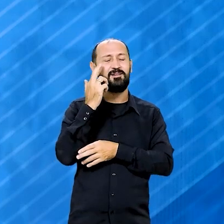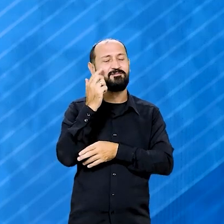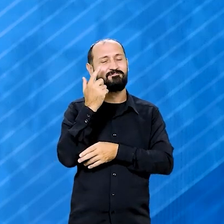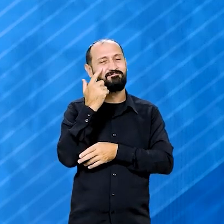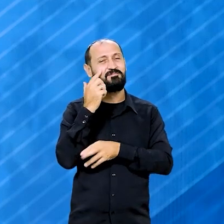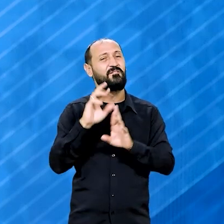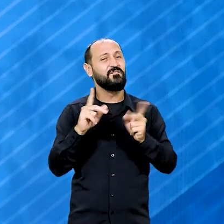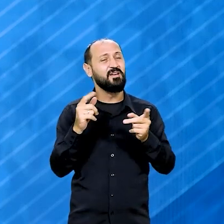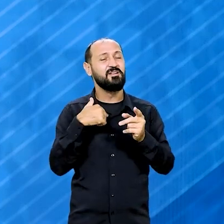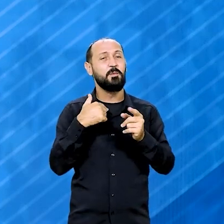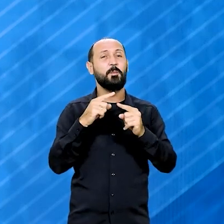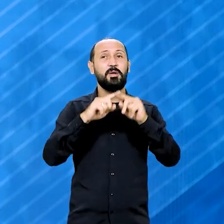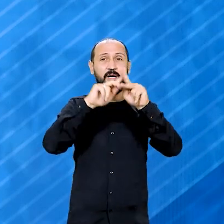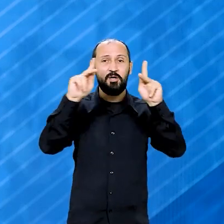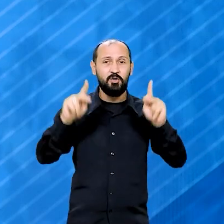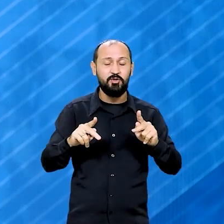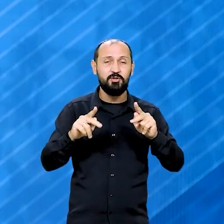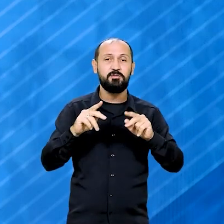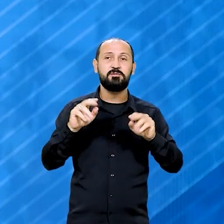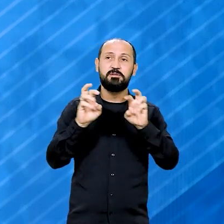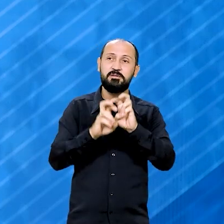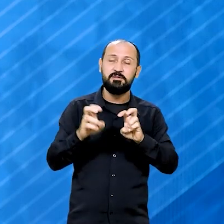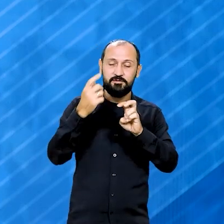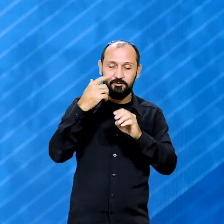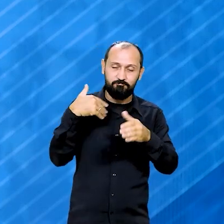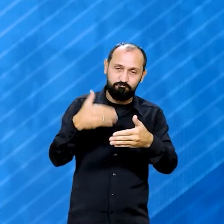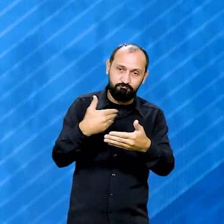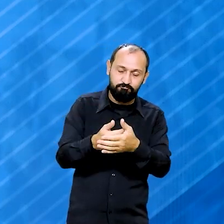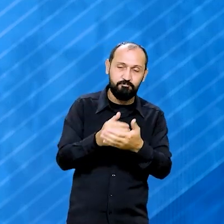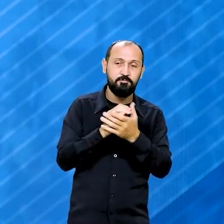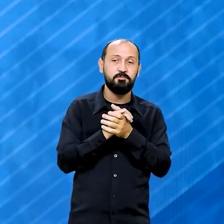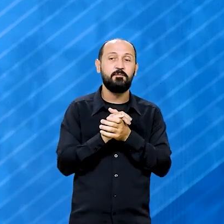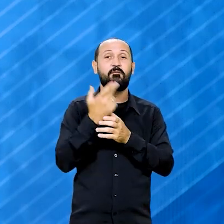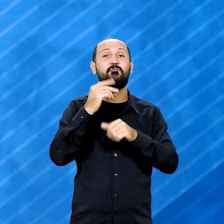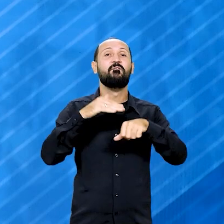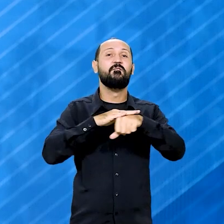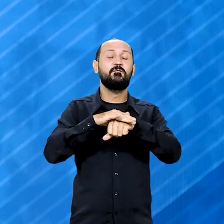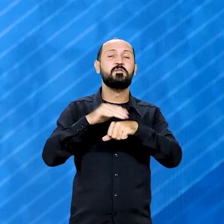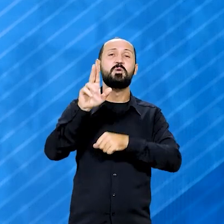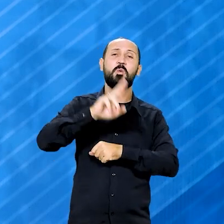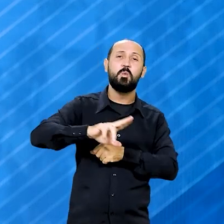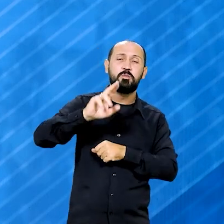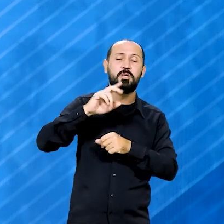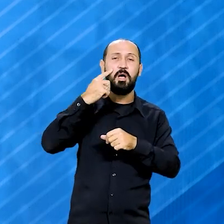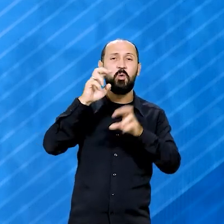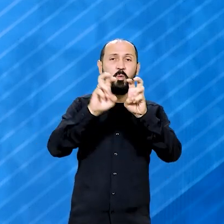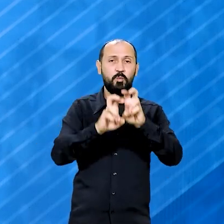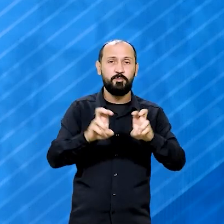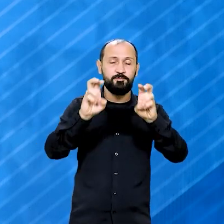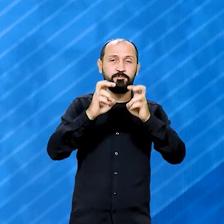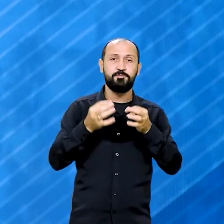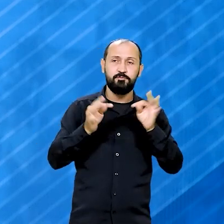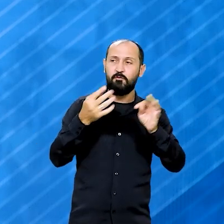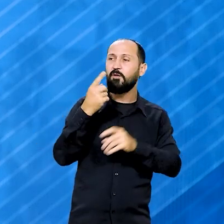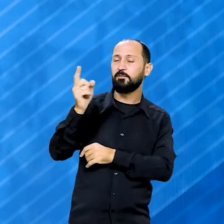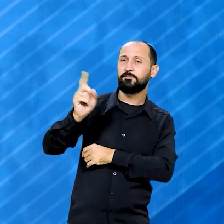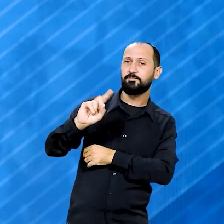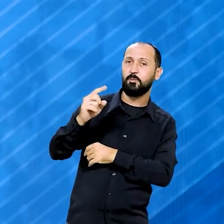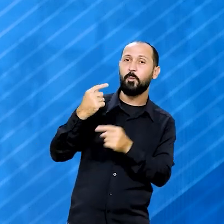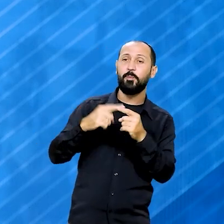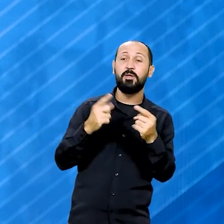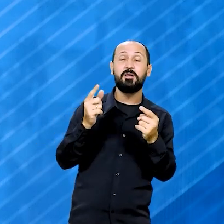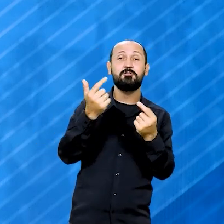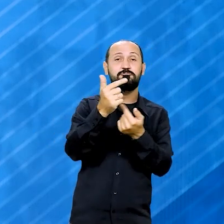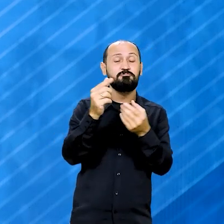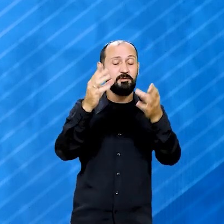E até é engraçado que as plataformas digitais, elas fazem gestão de processo. E ele fala assim, você usa alguma ferramenta